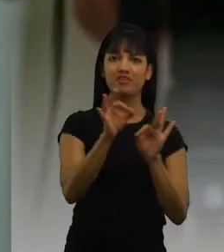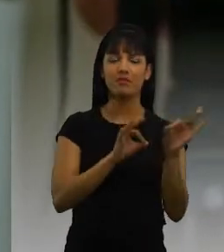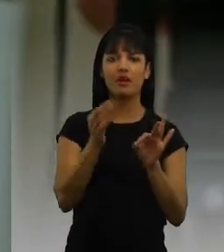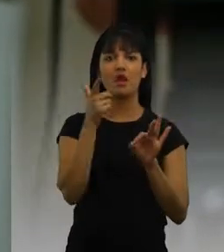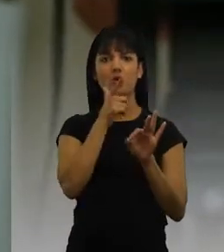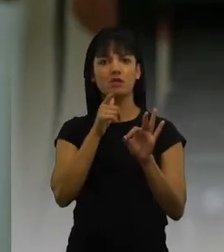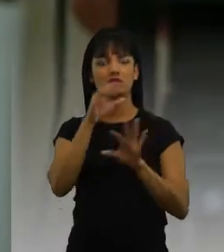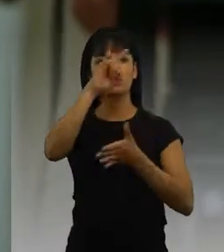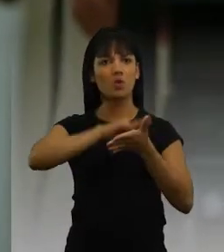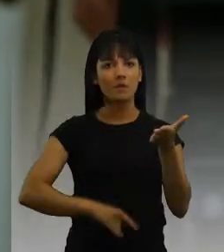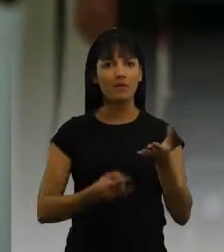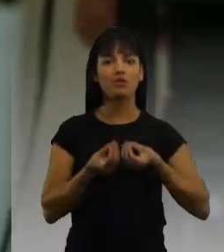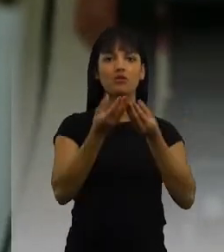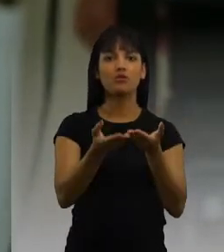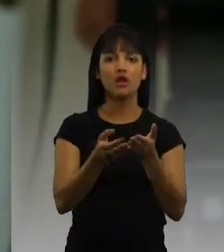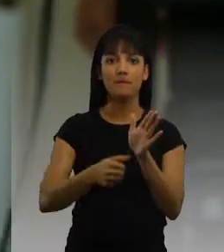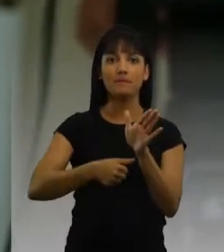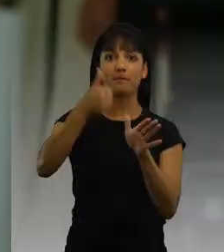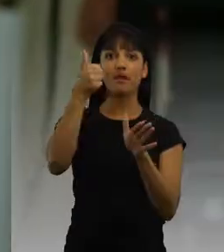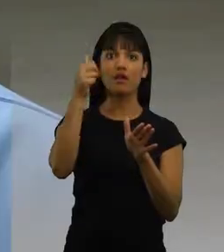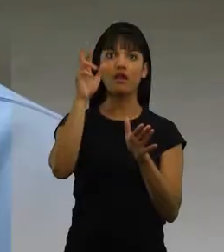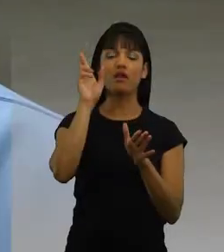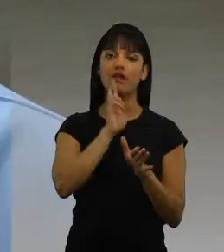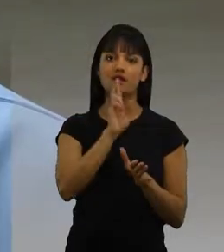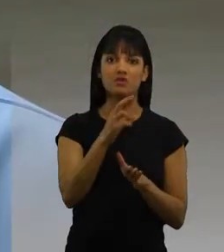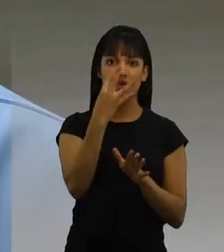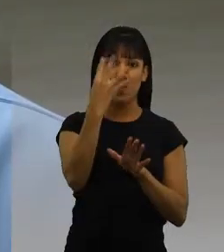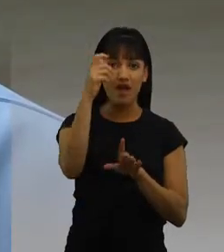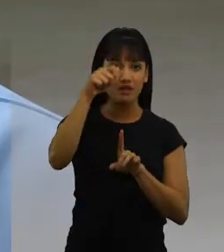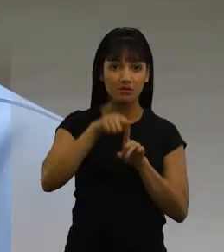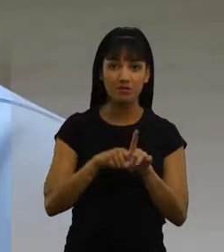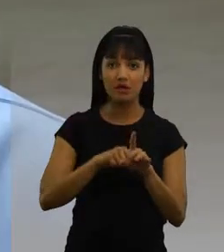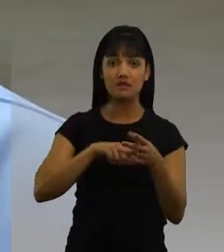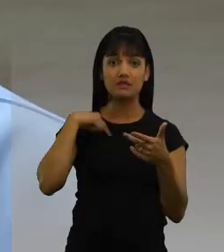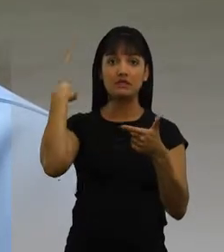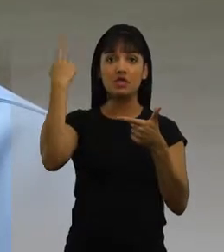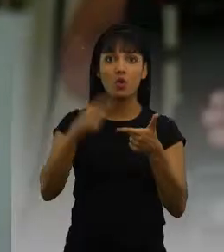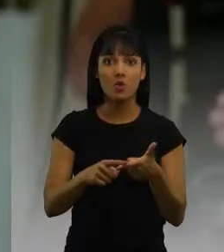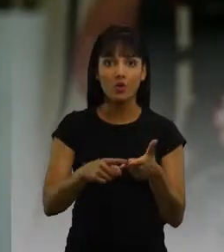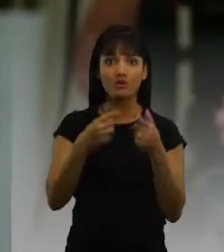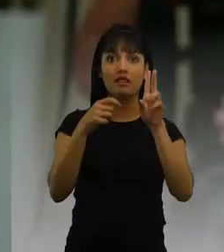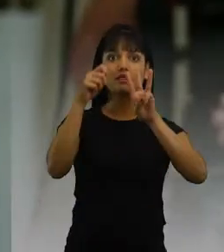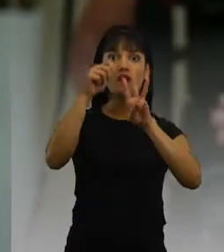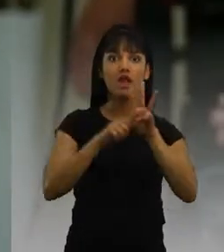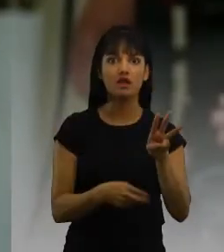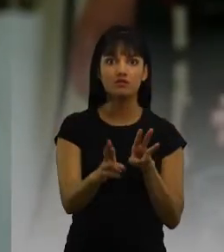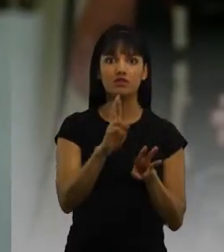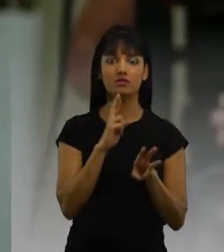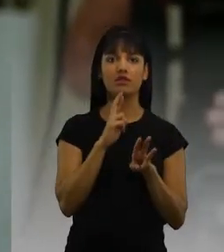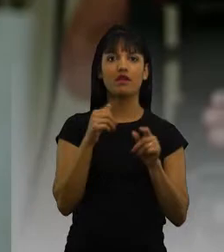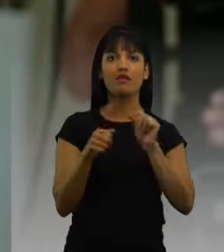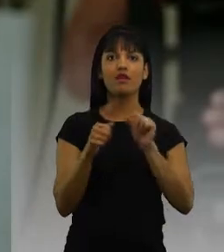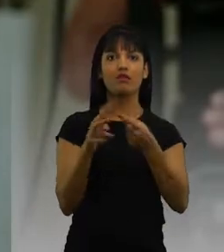reforma. Para ter a primeira resposta demorou quatro meses, foram mais três meses para a segunda resposta. E ainda tinha coisa para ser